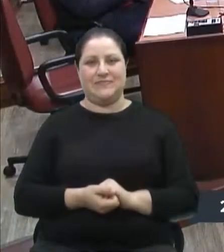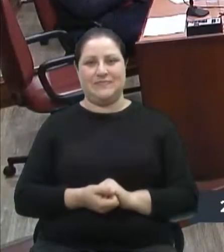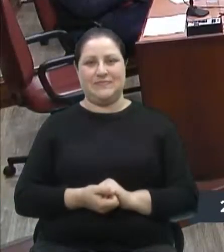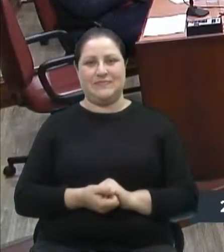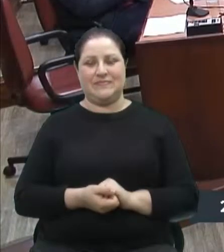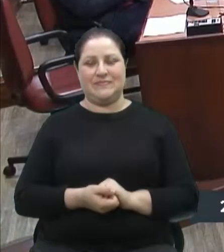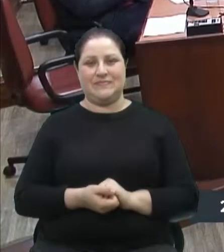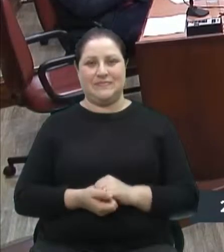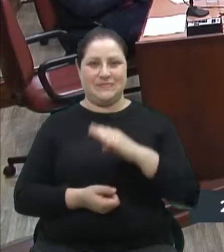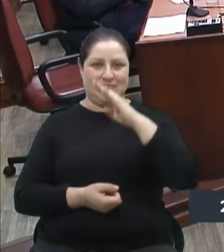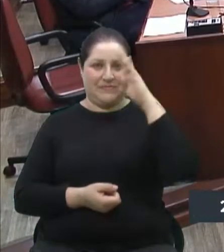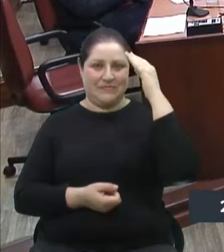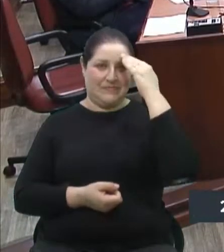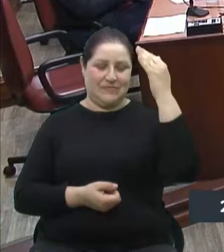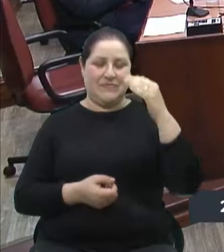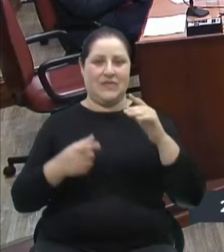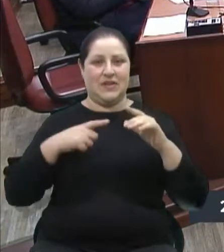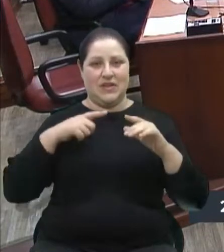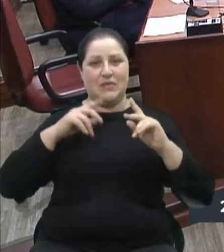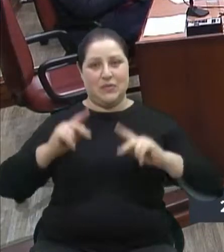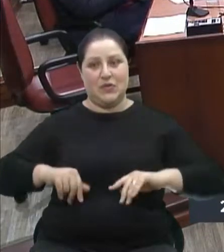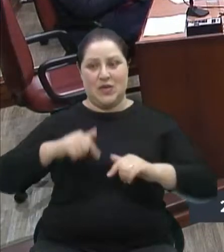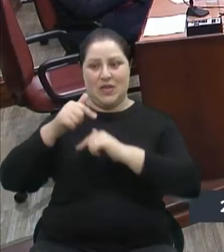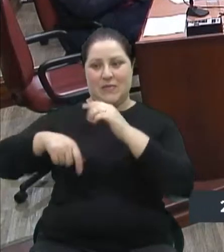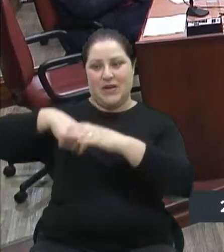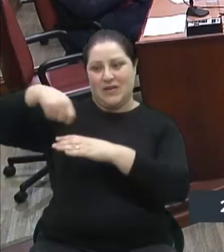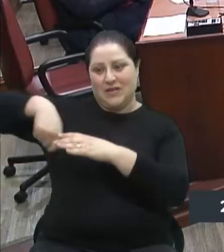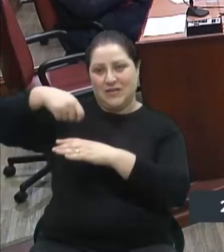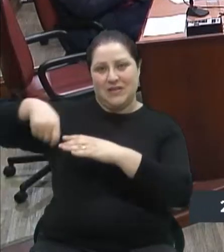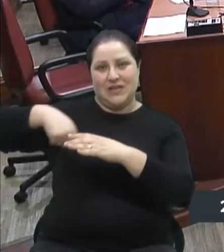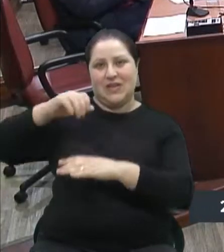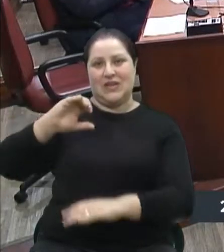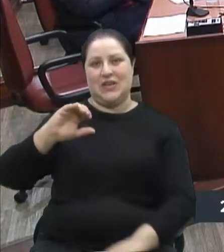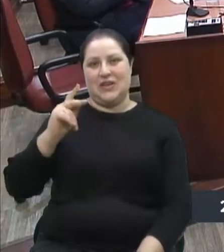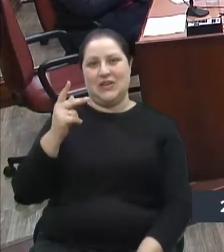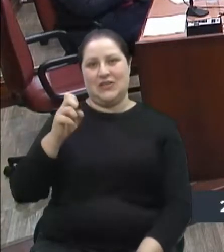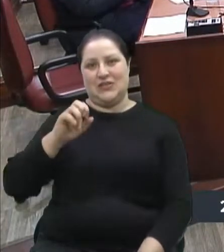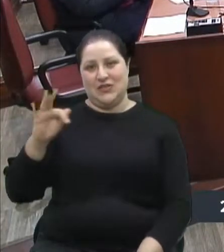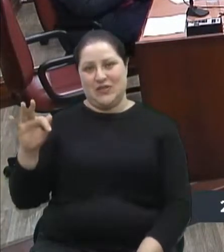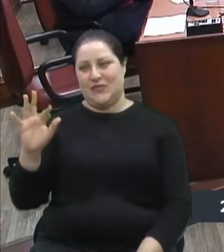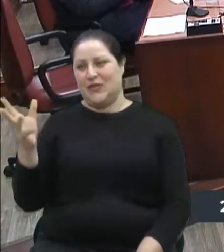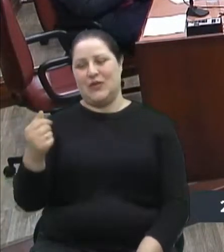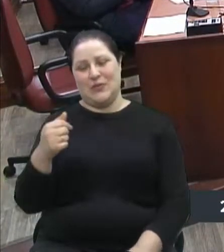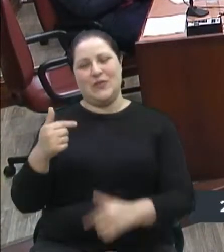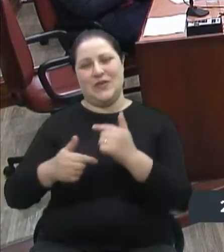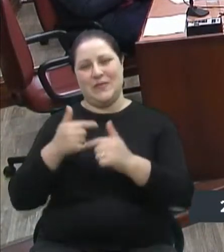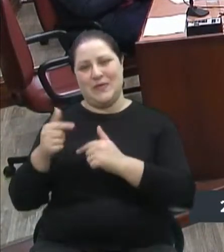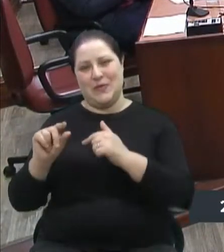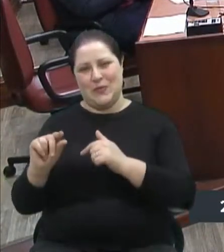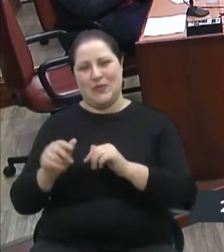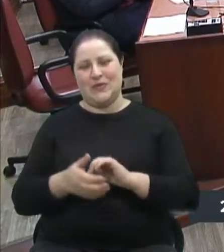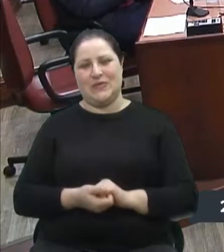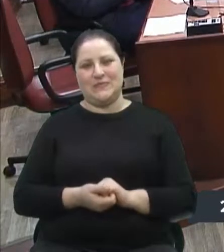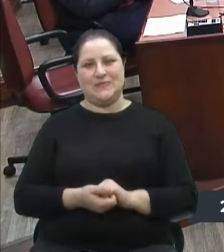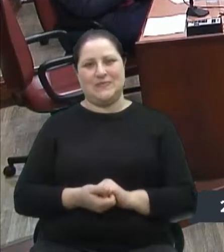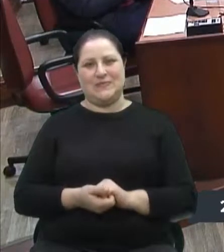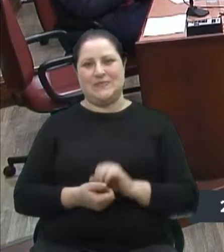por esse e o chefe somos todos nós na verdade todo eu não fez sua parte Vereador Cadore